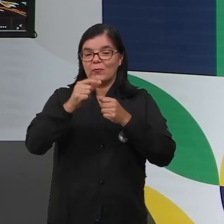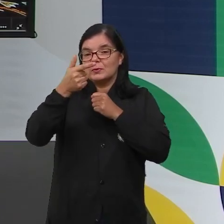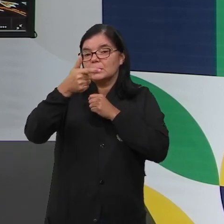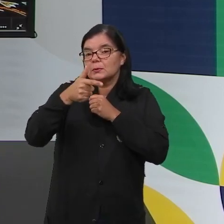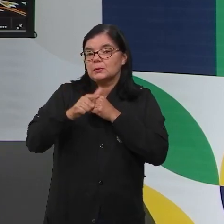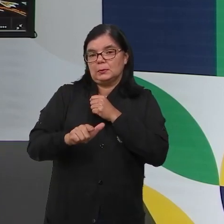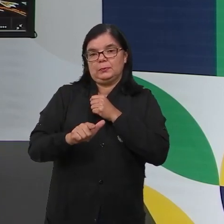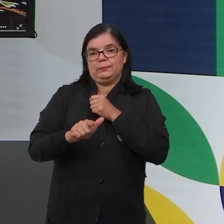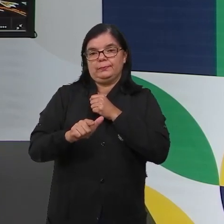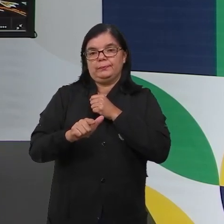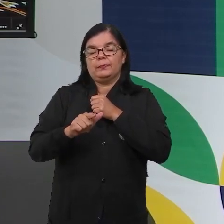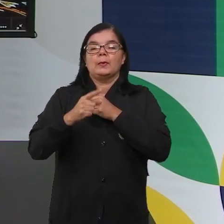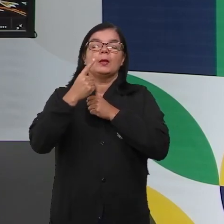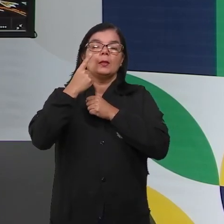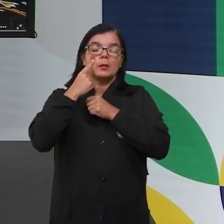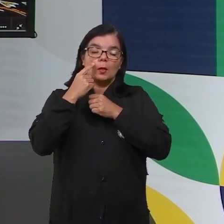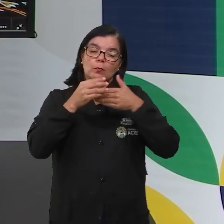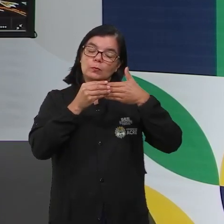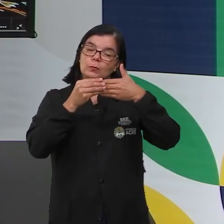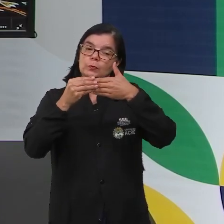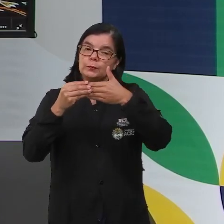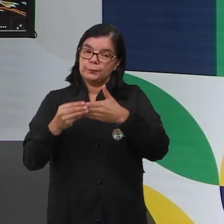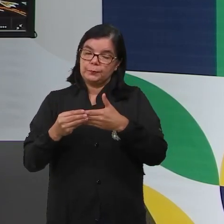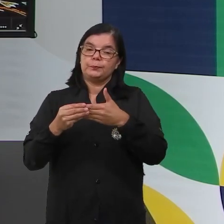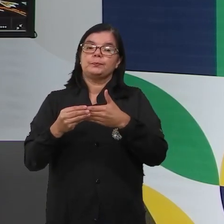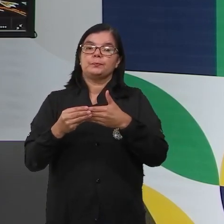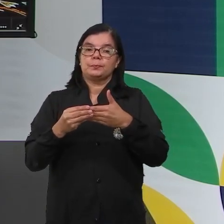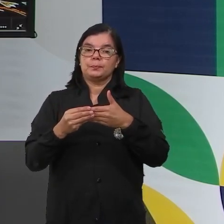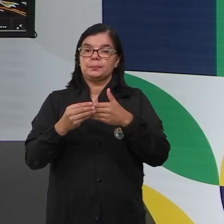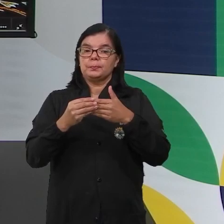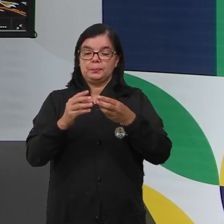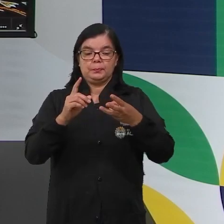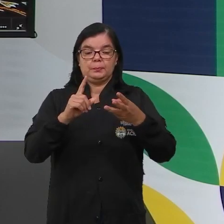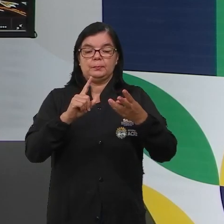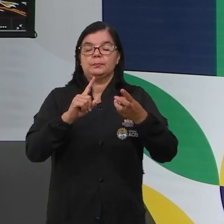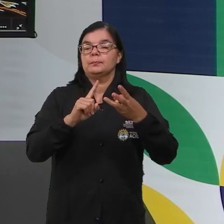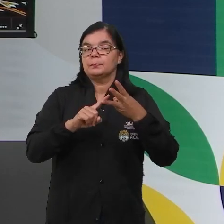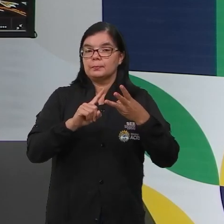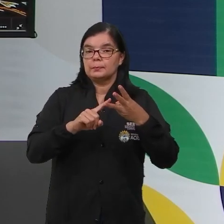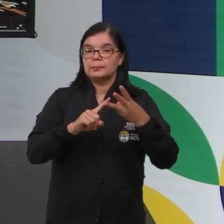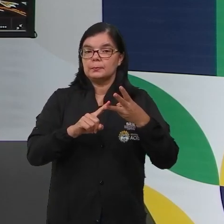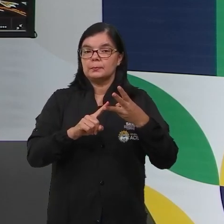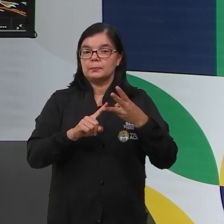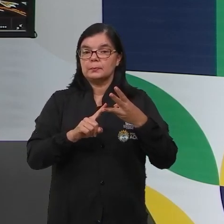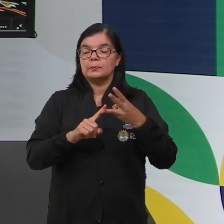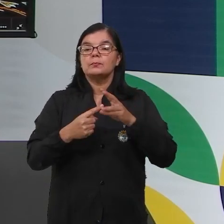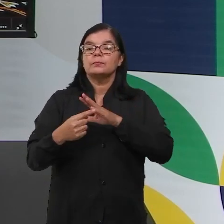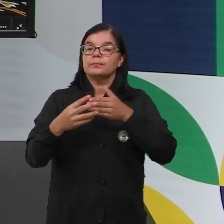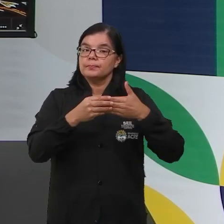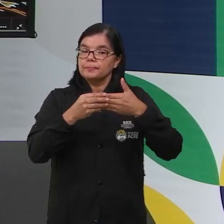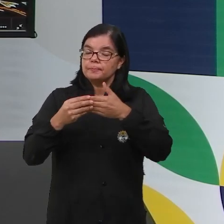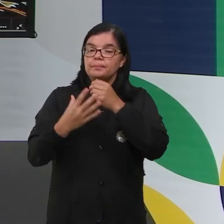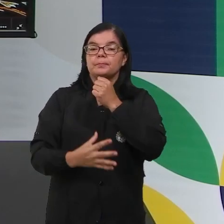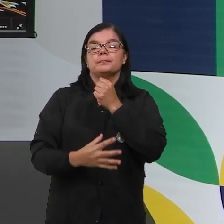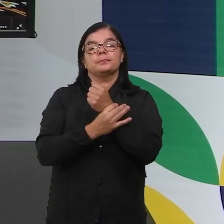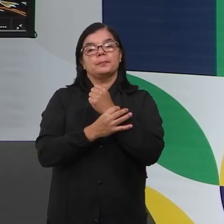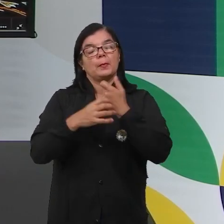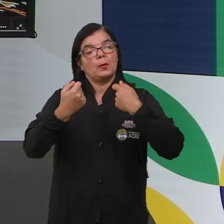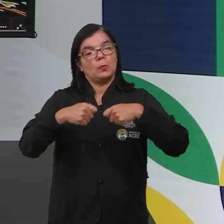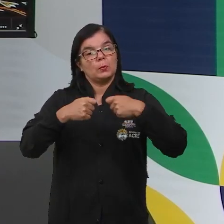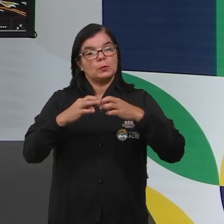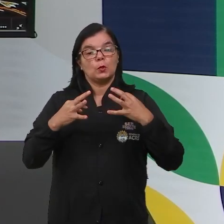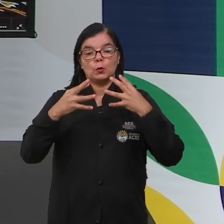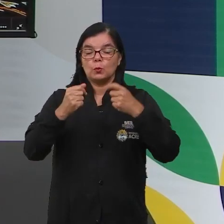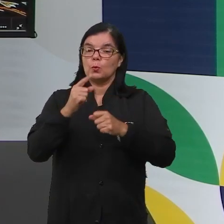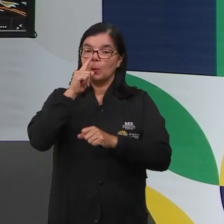refazer tudo isso. Então, no transporte, a etapa 3, transporte e segurança, você precisa ter todo